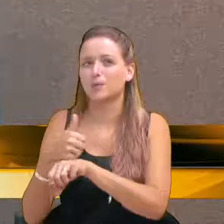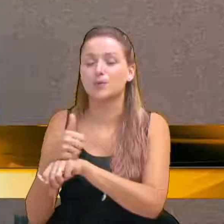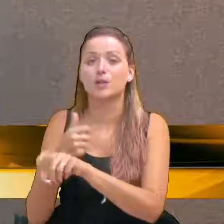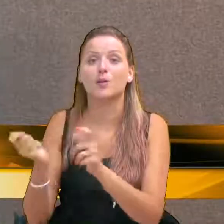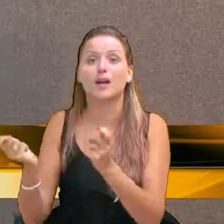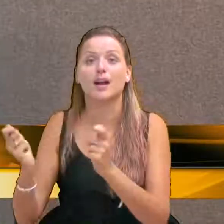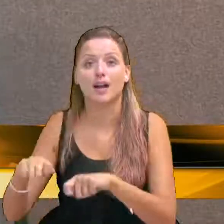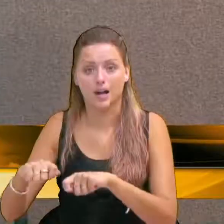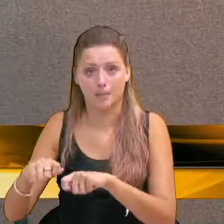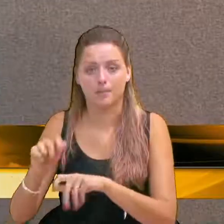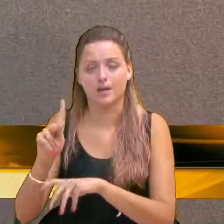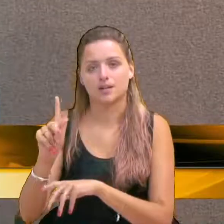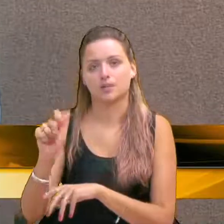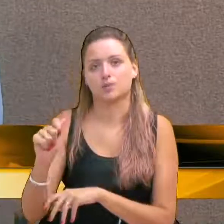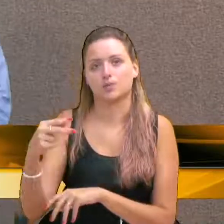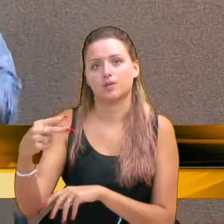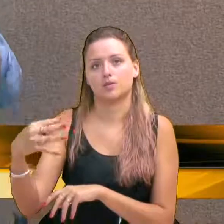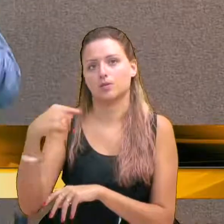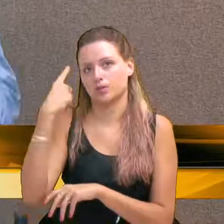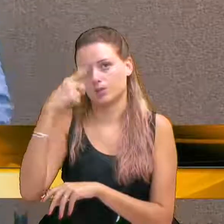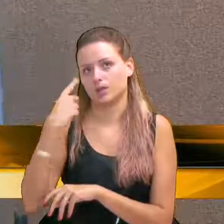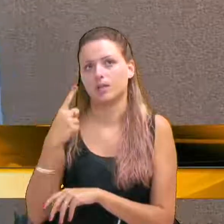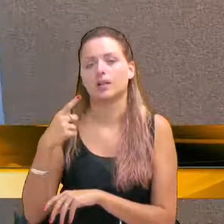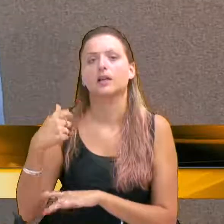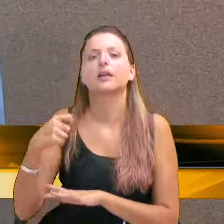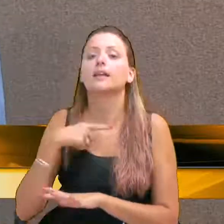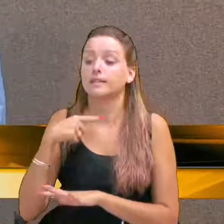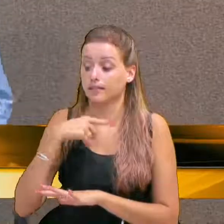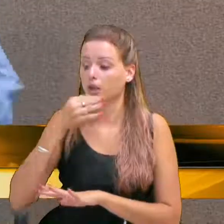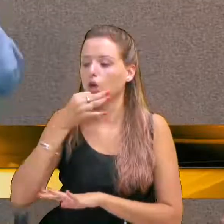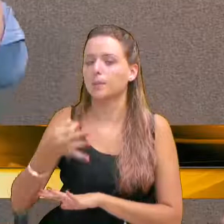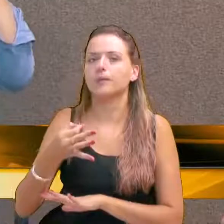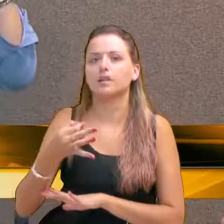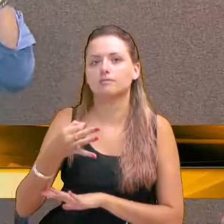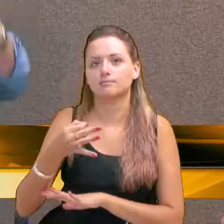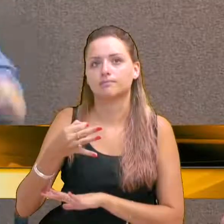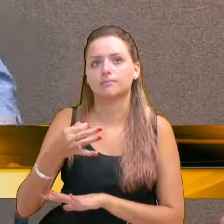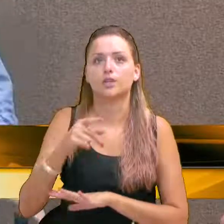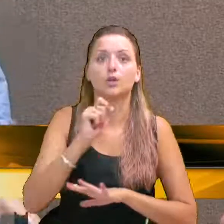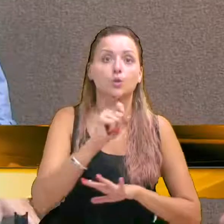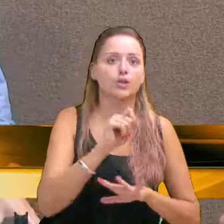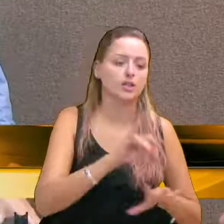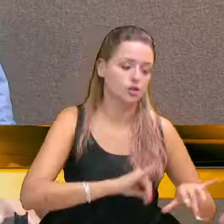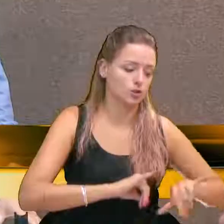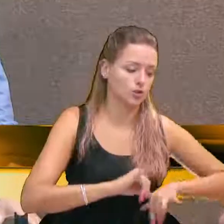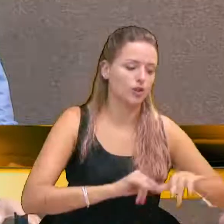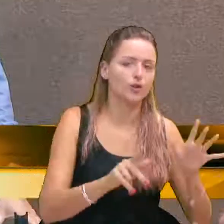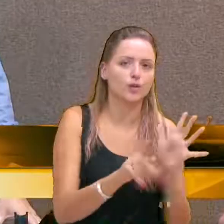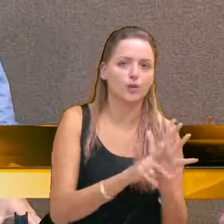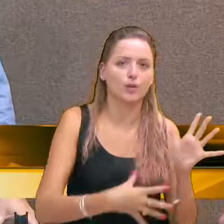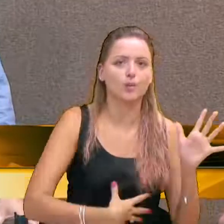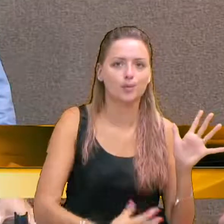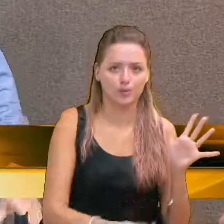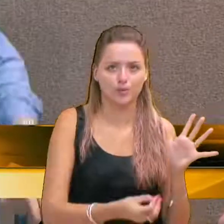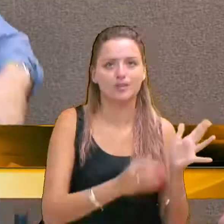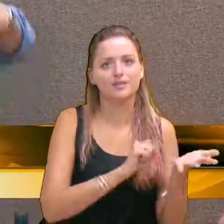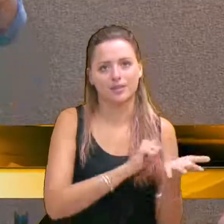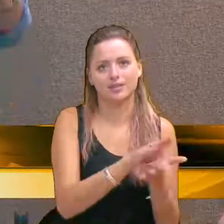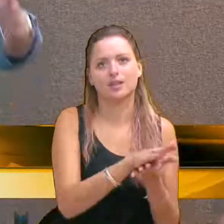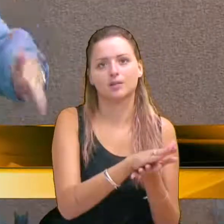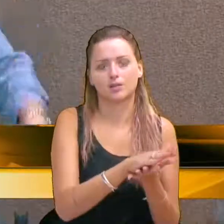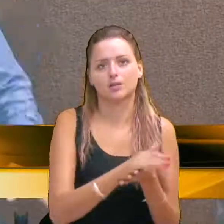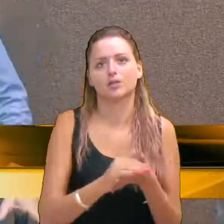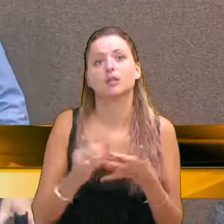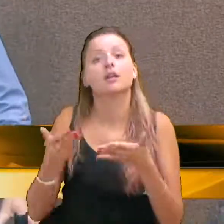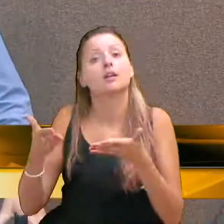competente lá no nosso pronto atendimento, né? E teve posição. E aí quem pagou o preço foi o filho, né? Quem pagou o preço foi o filho, e